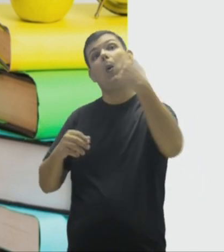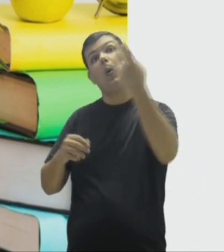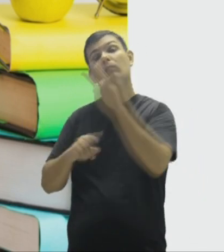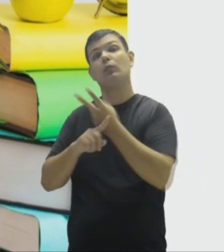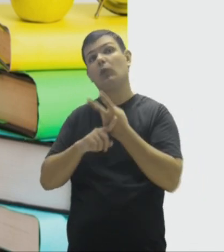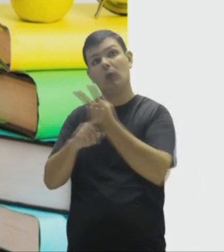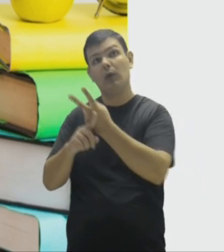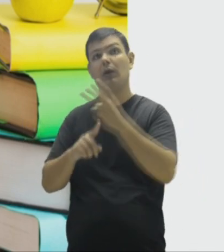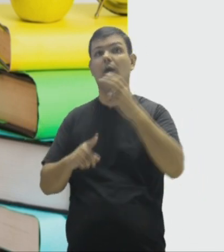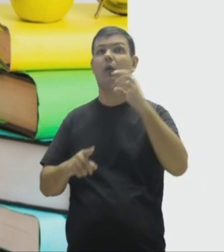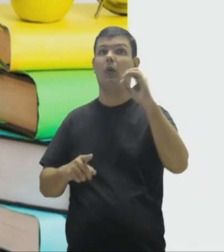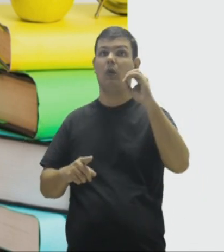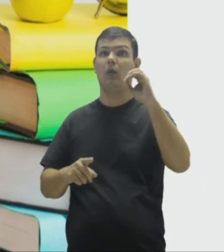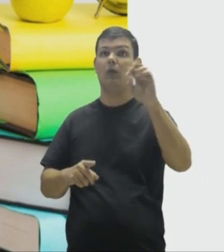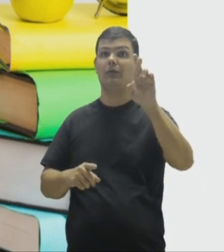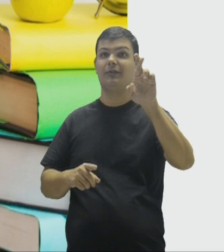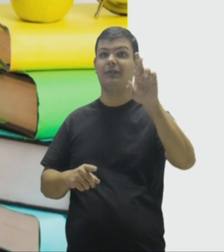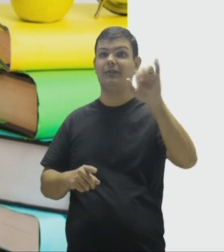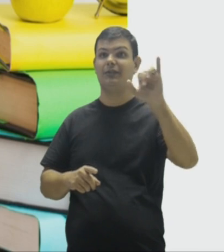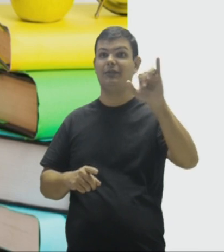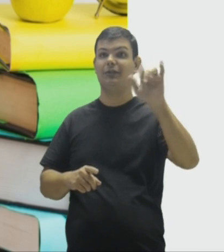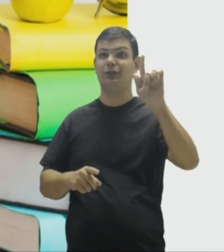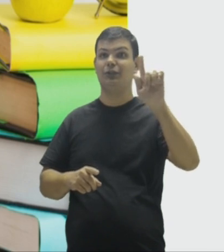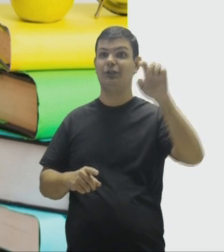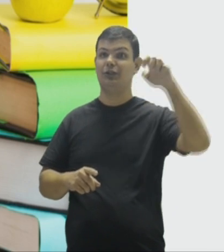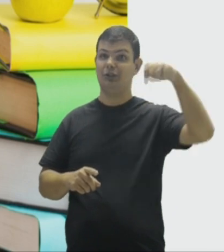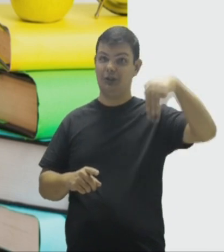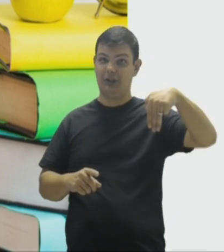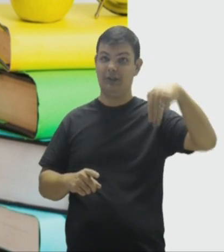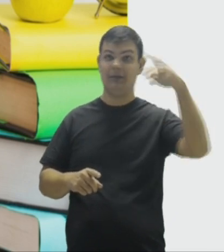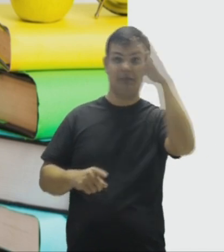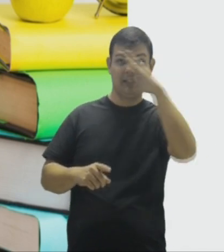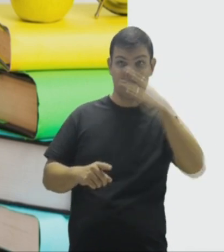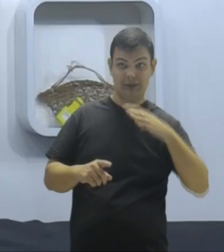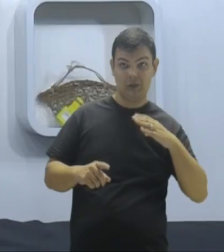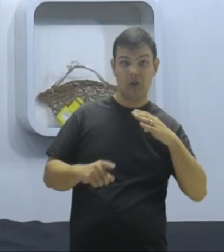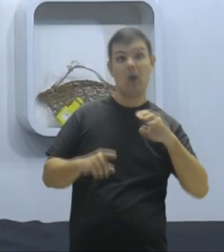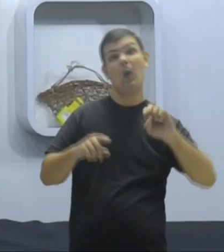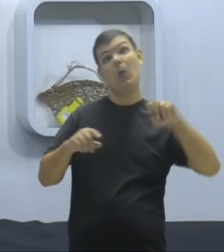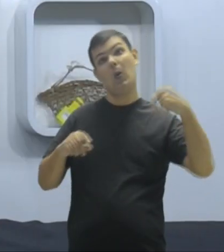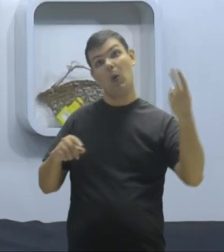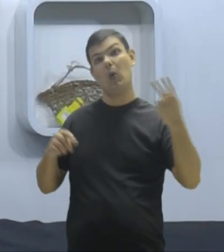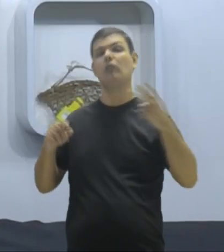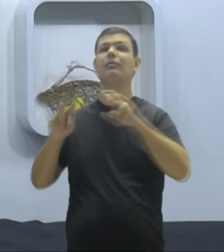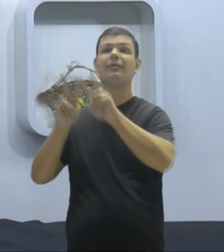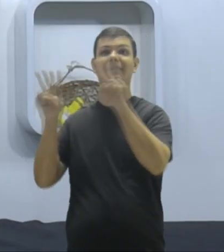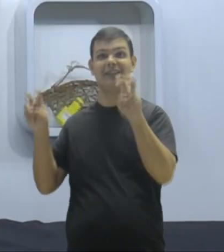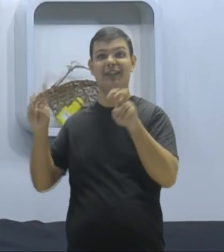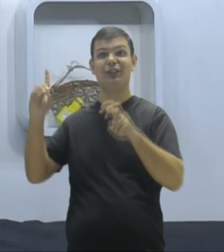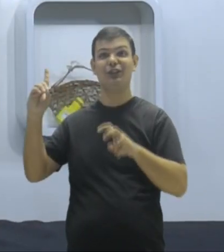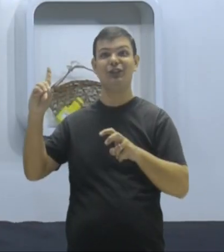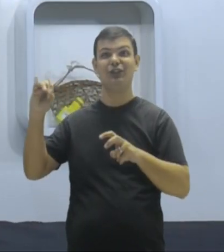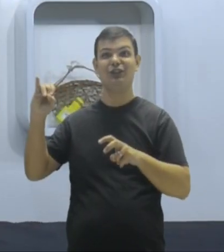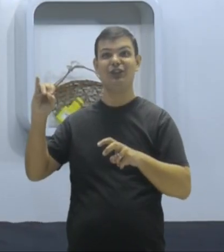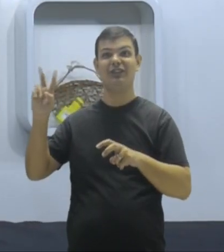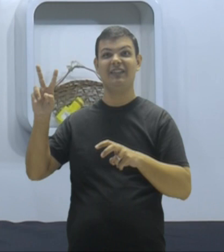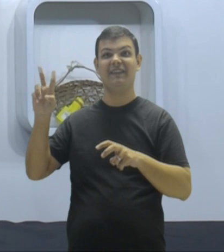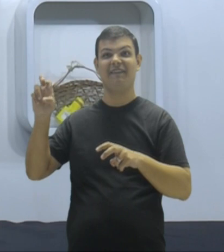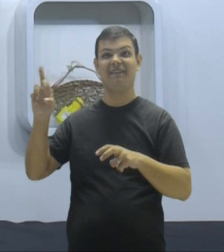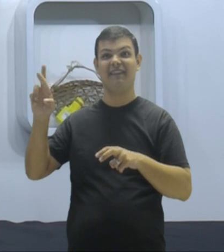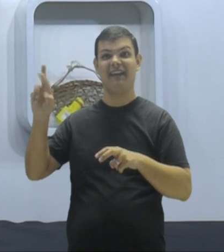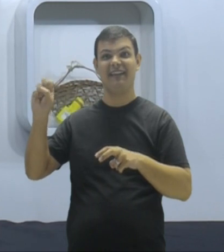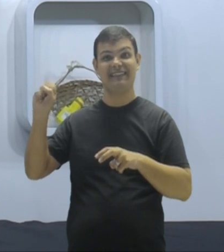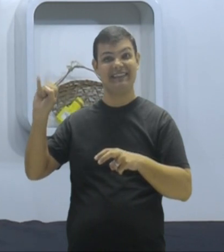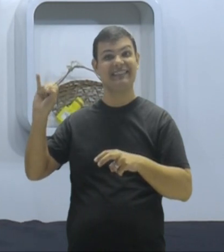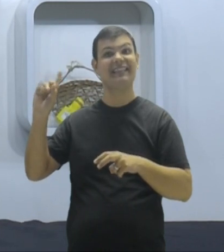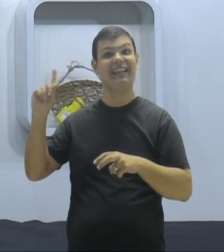Brasil ou diversidade étnica. Você vai encontrar logo no sumário, no início do livro, tá? Que vai estar